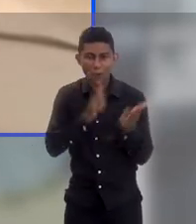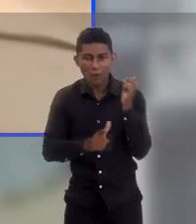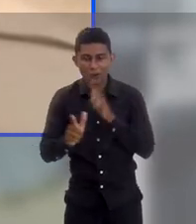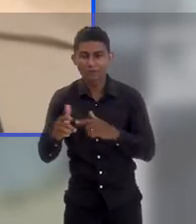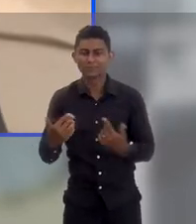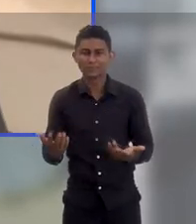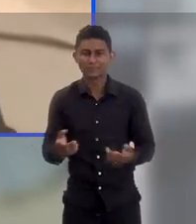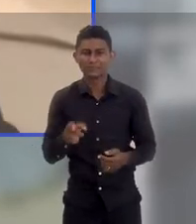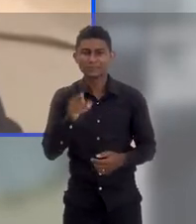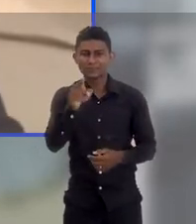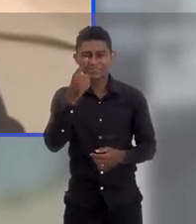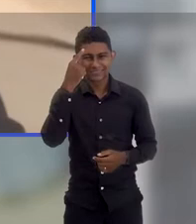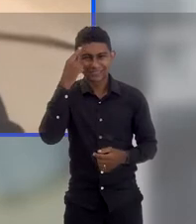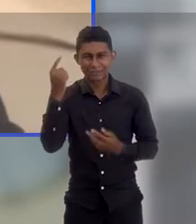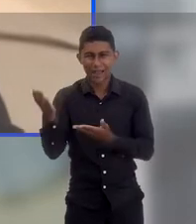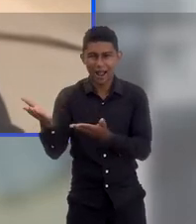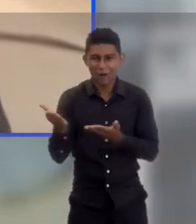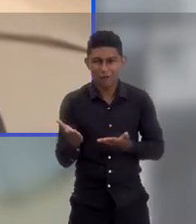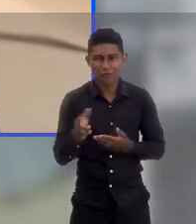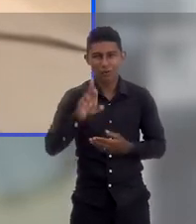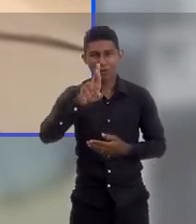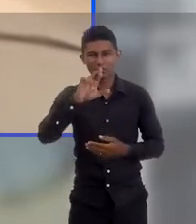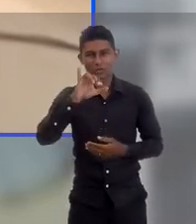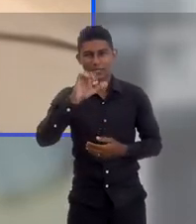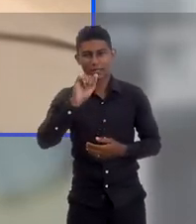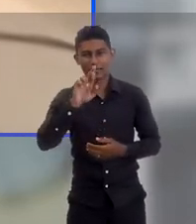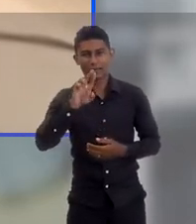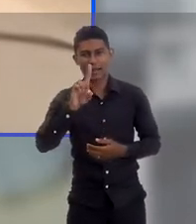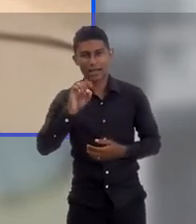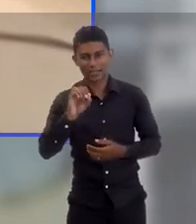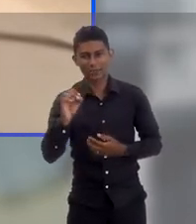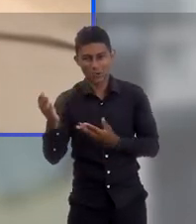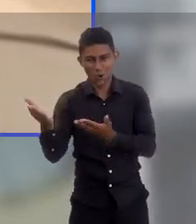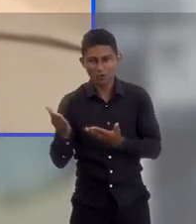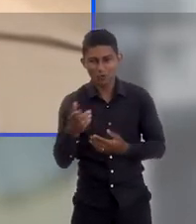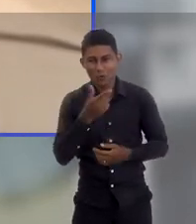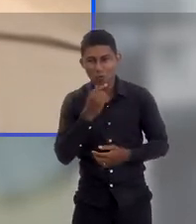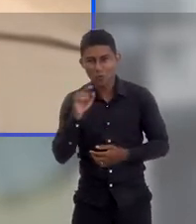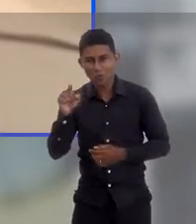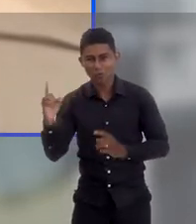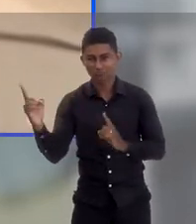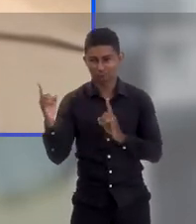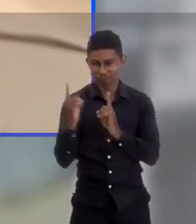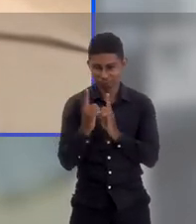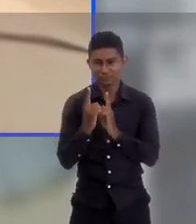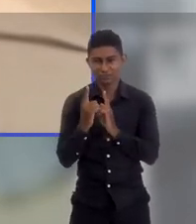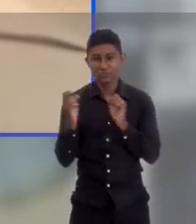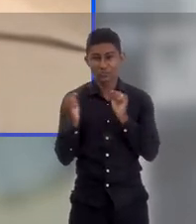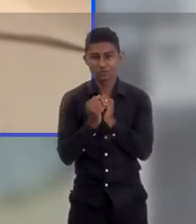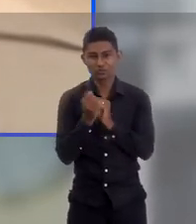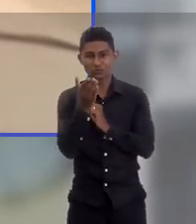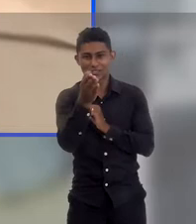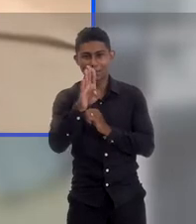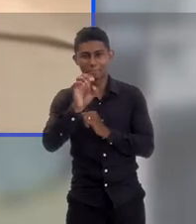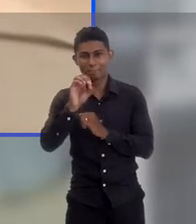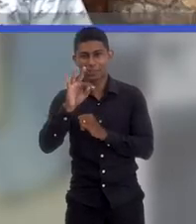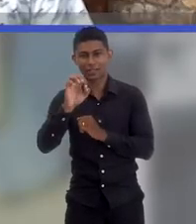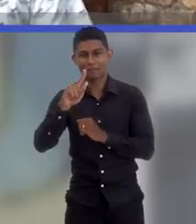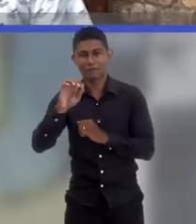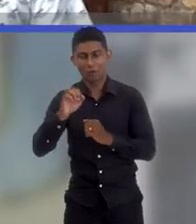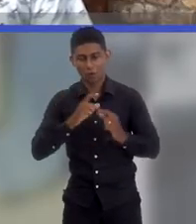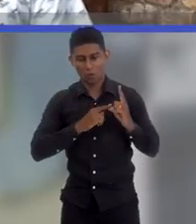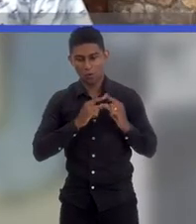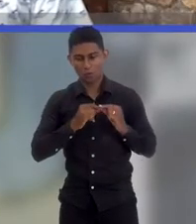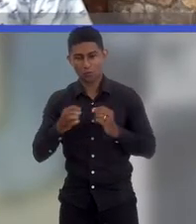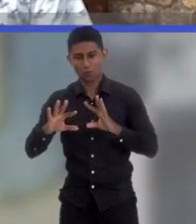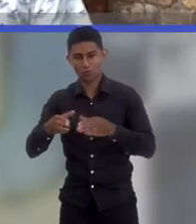nessa toada que você que convidou o Ricardo Eceis para ir para a Botafogo, ele veio